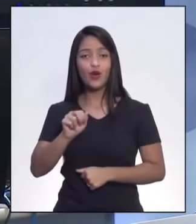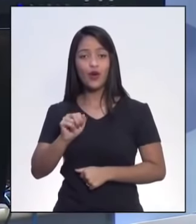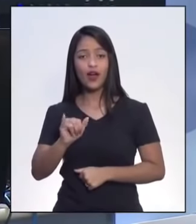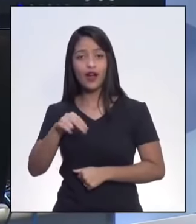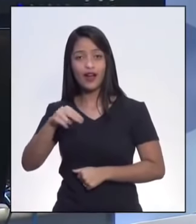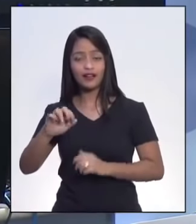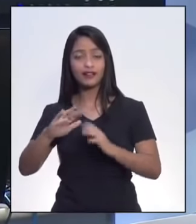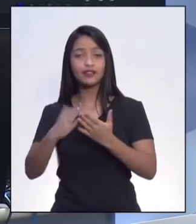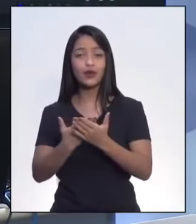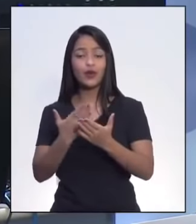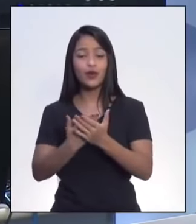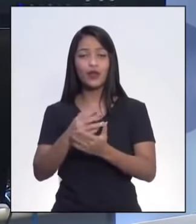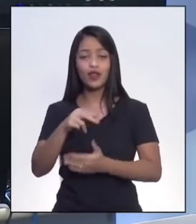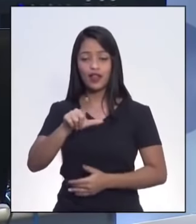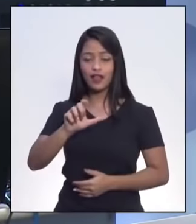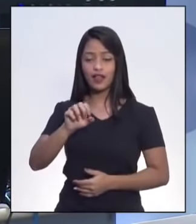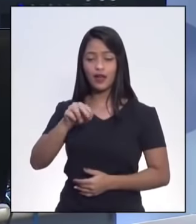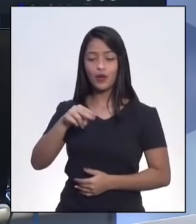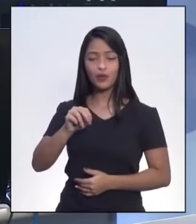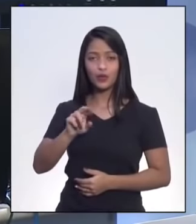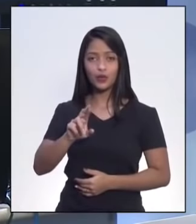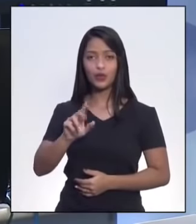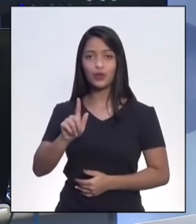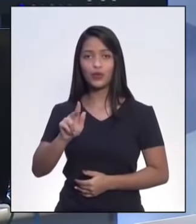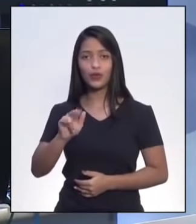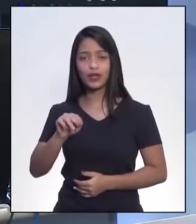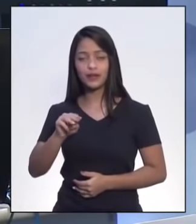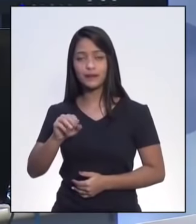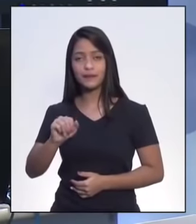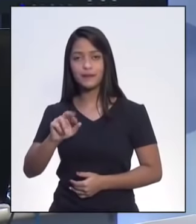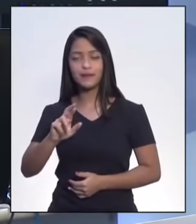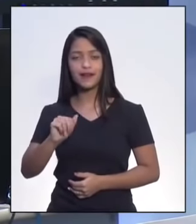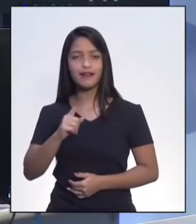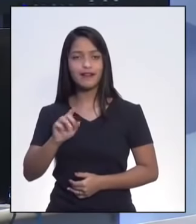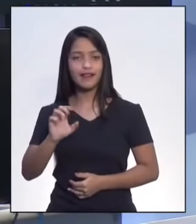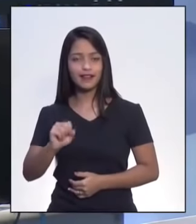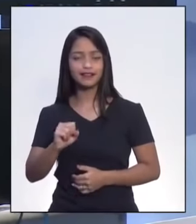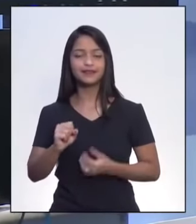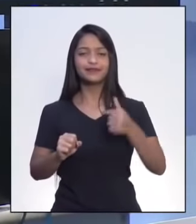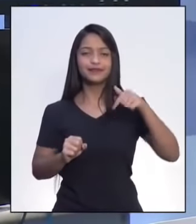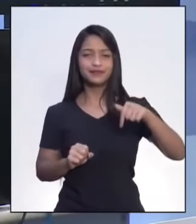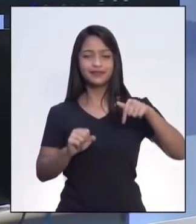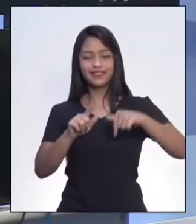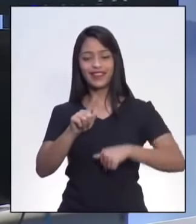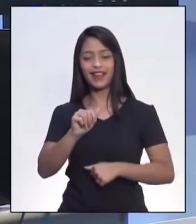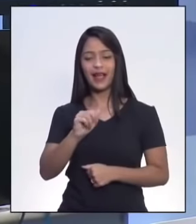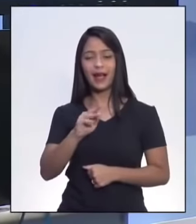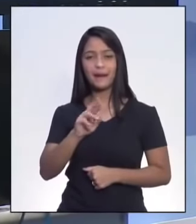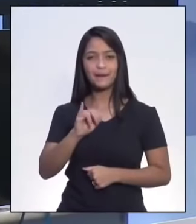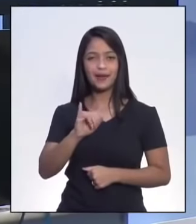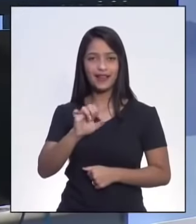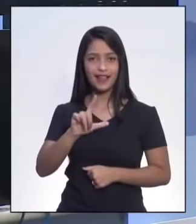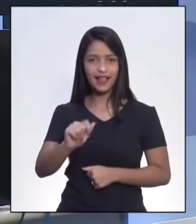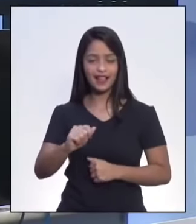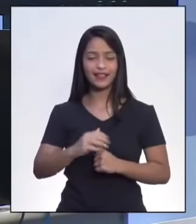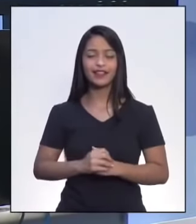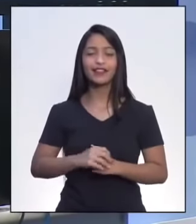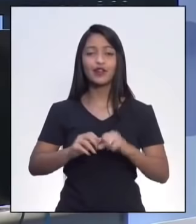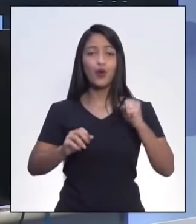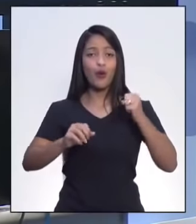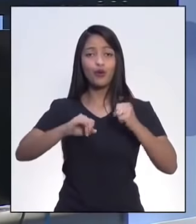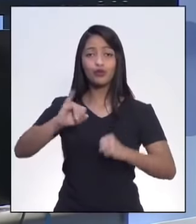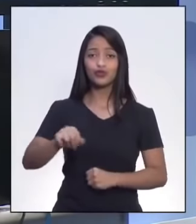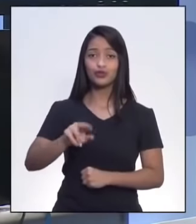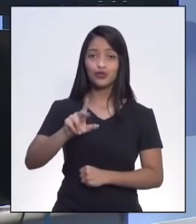Leonor Guimarães, Gabriela, Júlia, da EE Jardim Pedra, Davi Santos